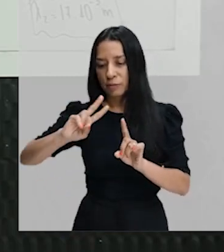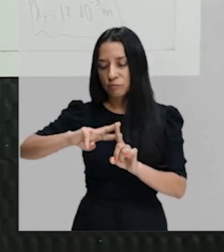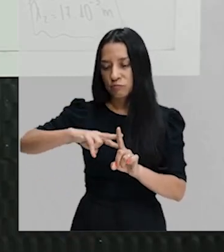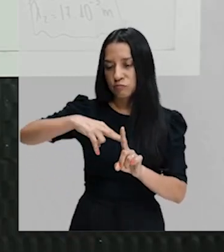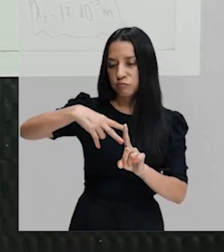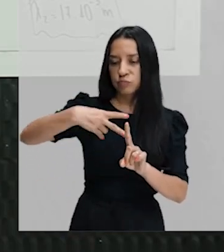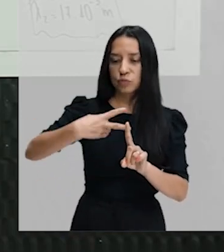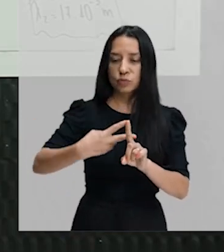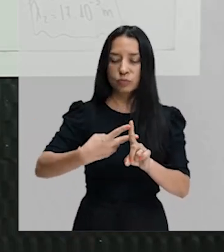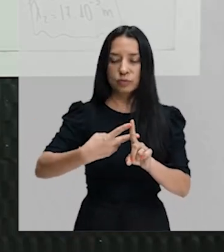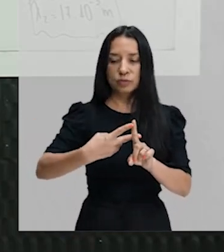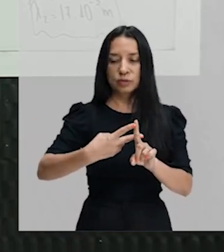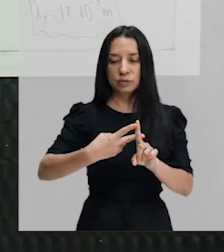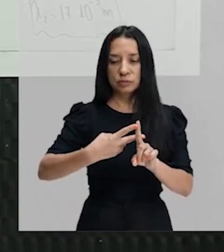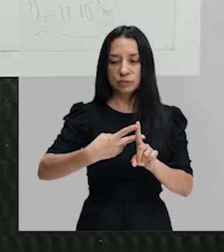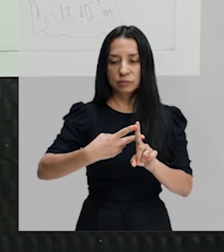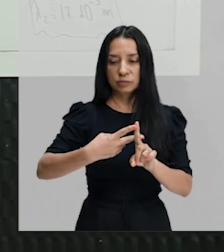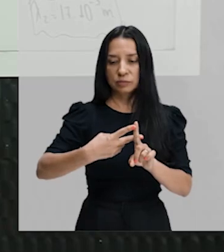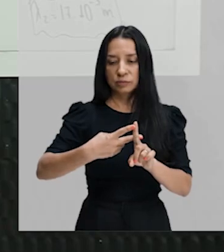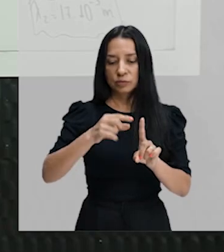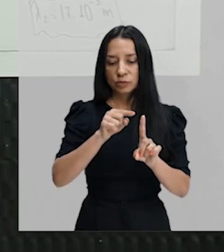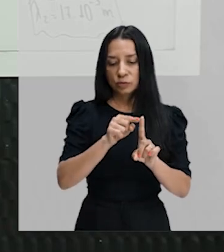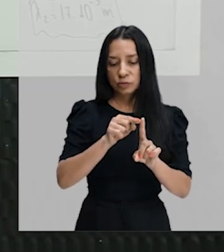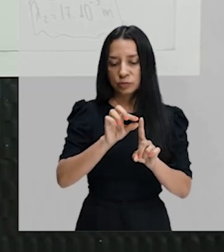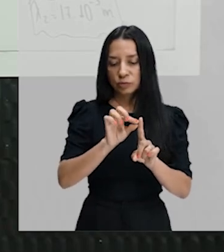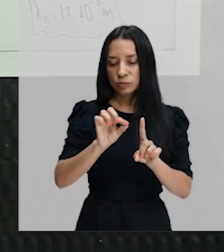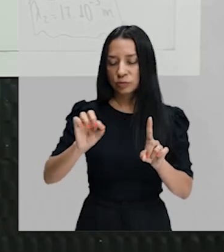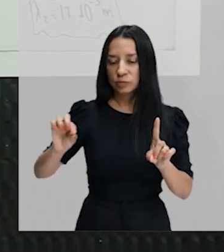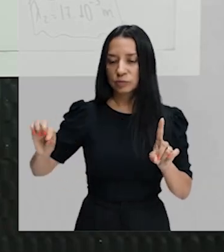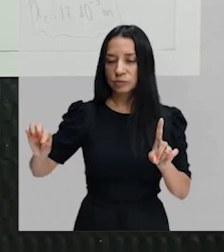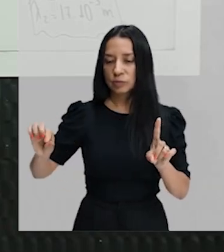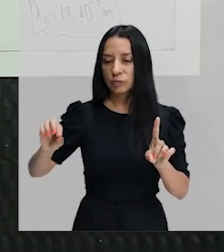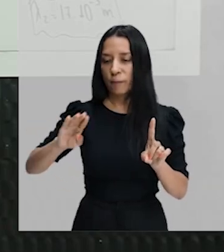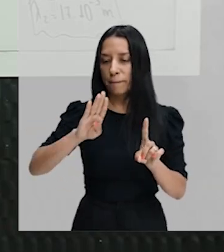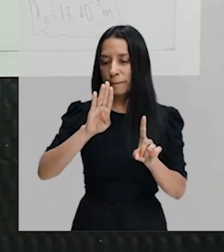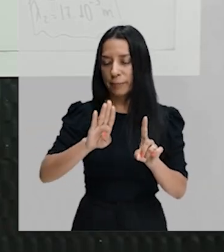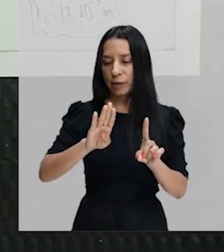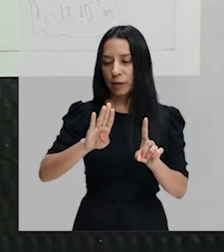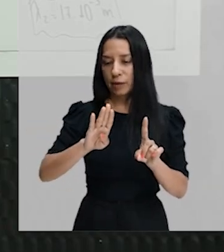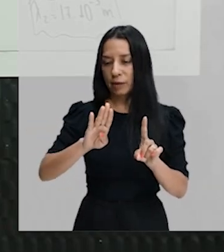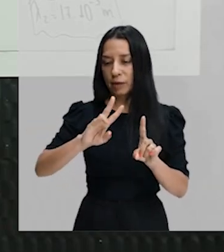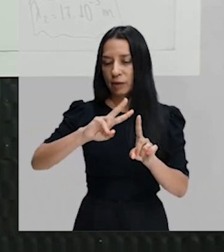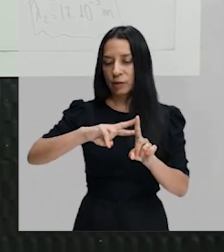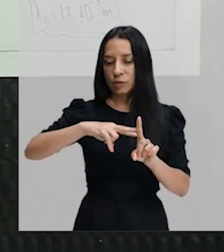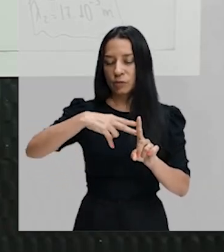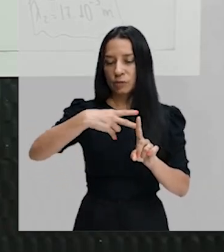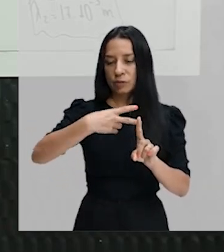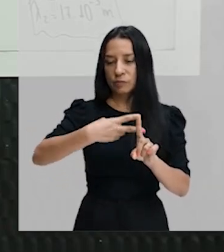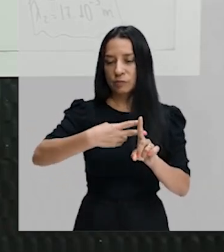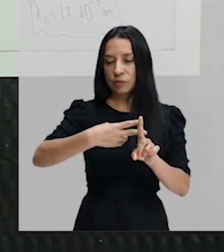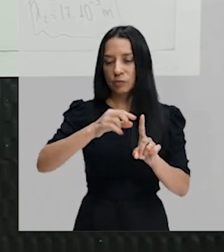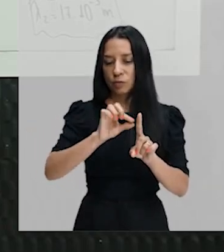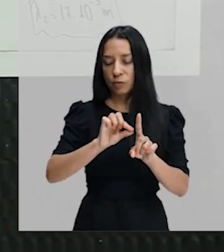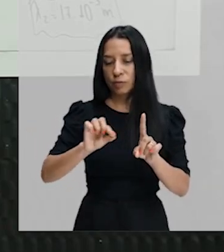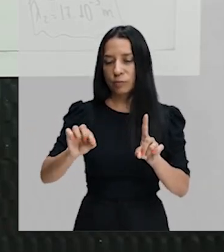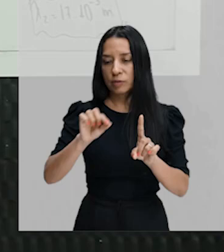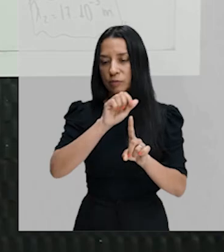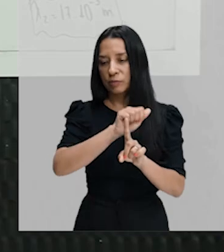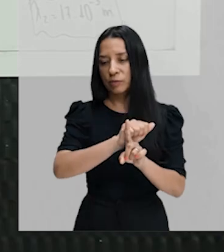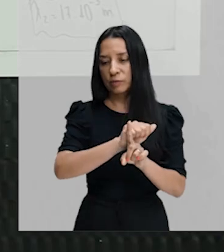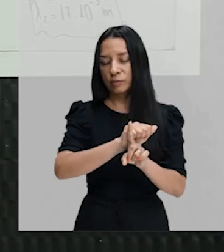Ele tá dizendo o seguinte que o comprimento B é duas vezes o comprimento a